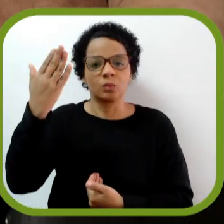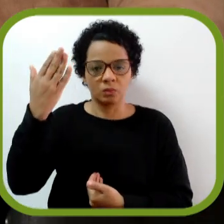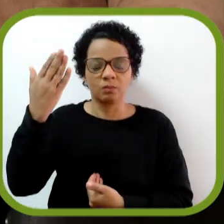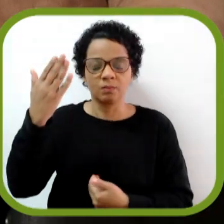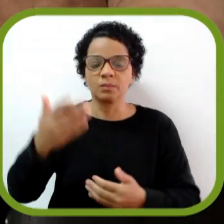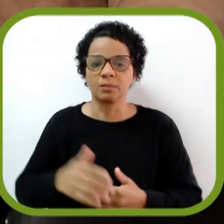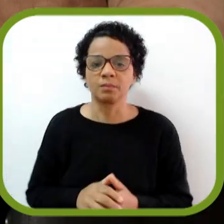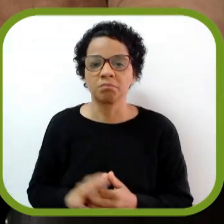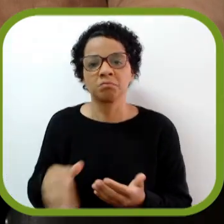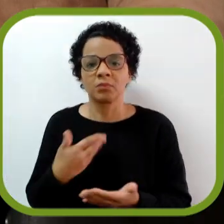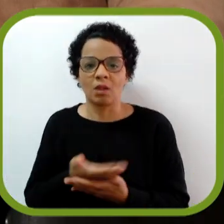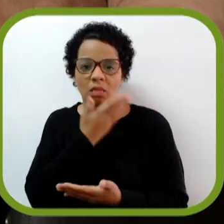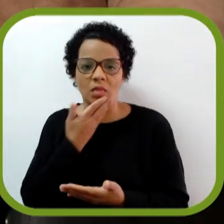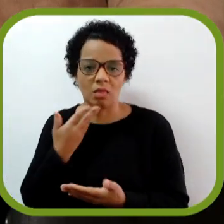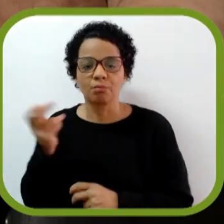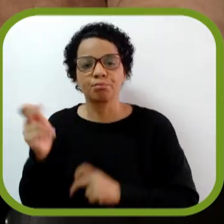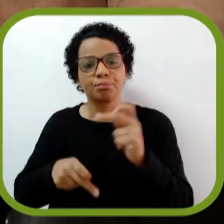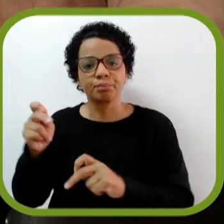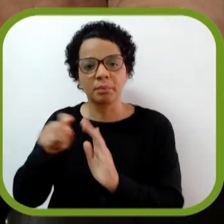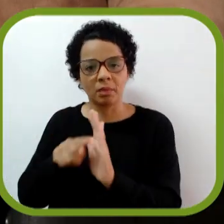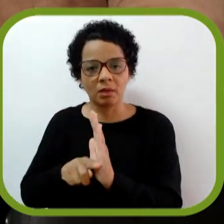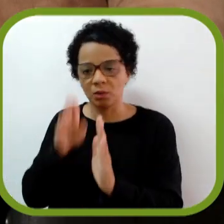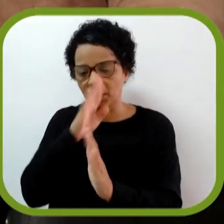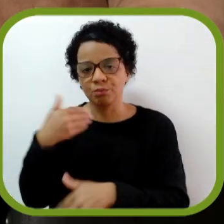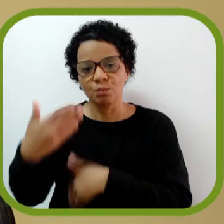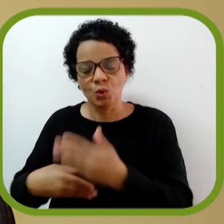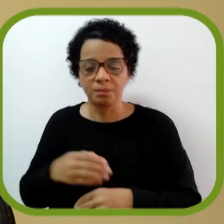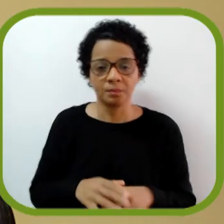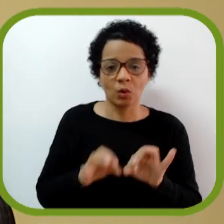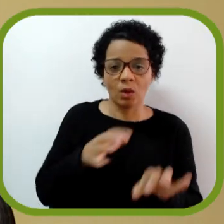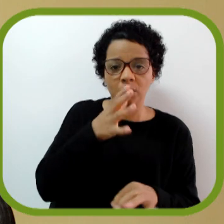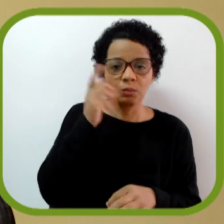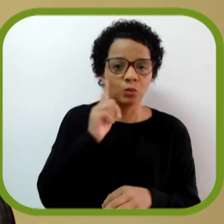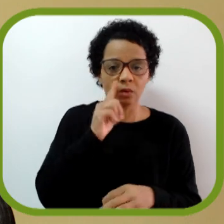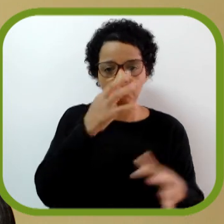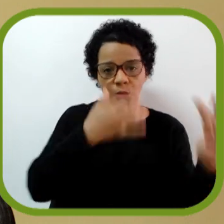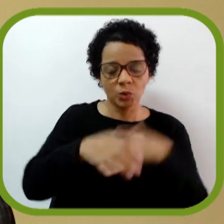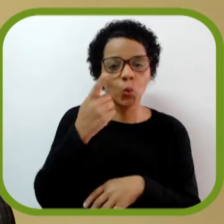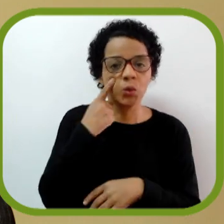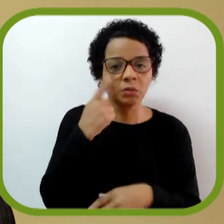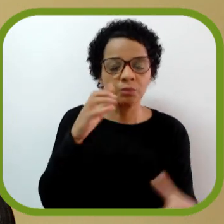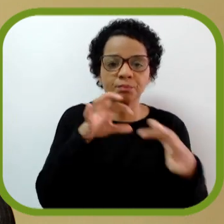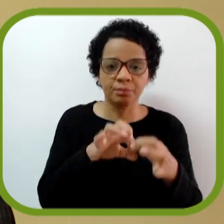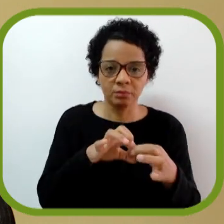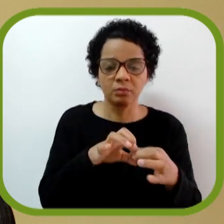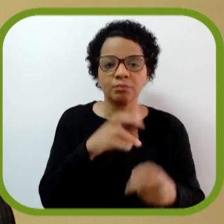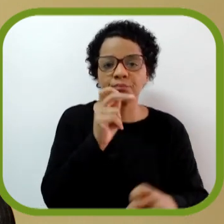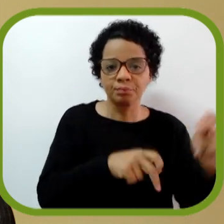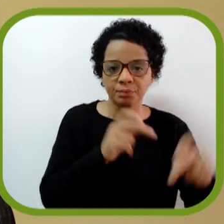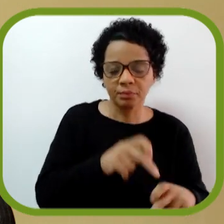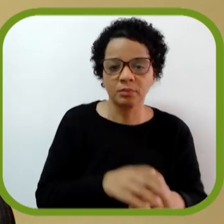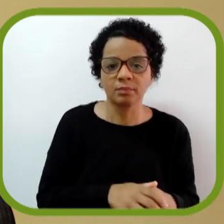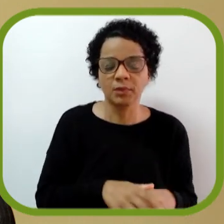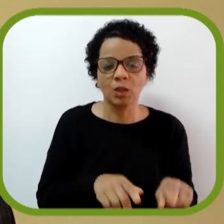essencial para a facilitação da implementação dessas medidas. Como referiu, é importante a população ter conhecimento acerca do